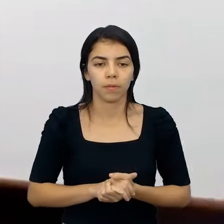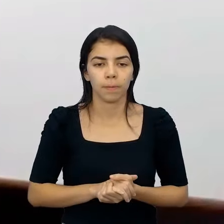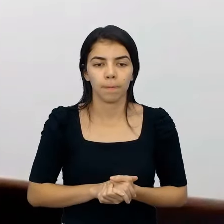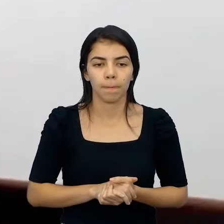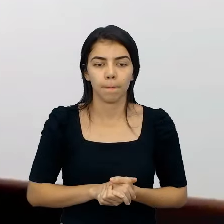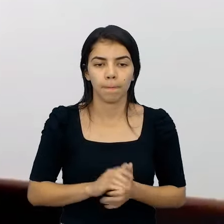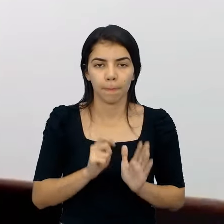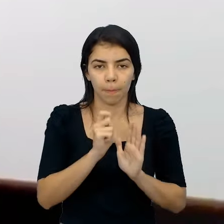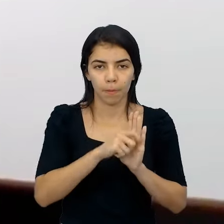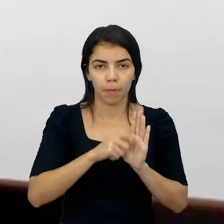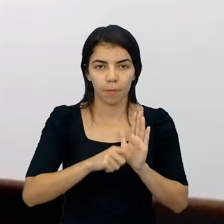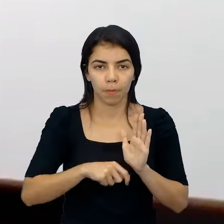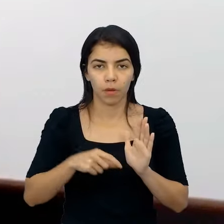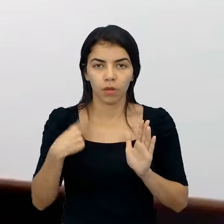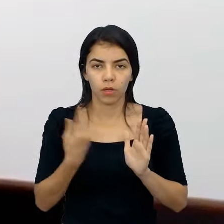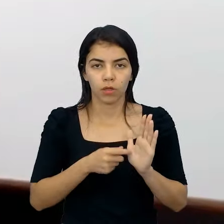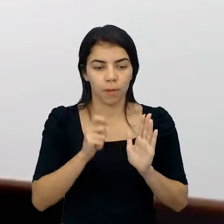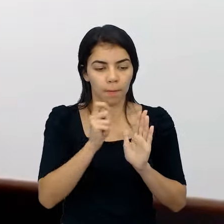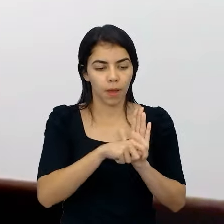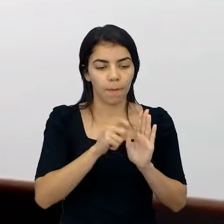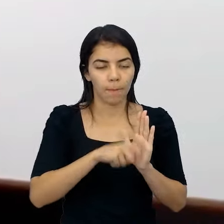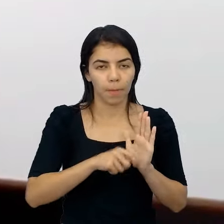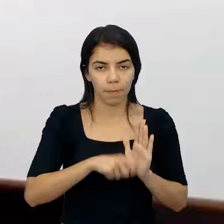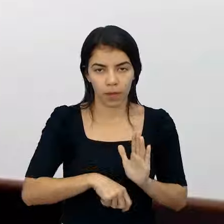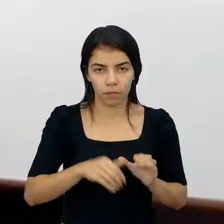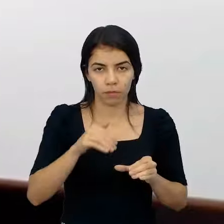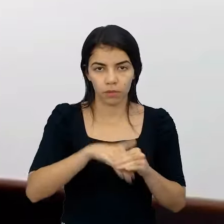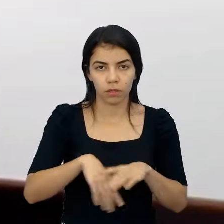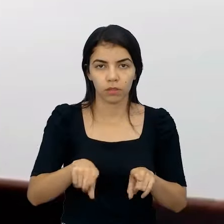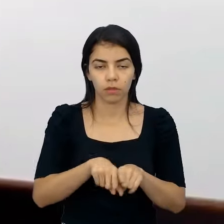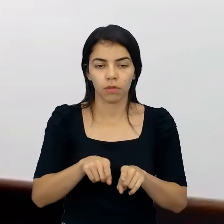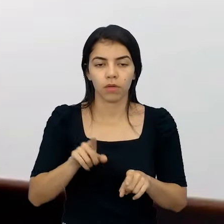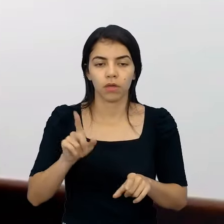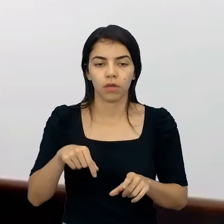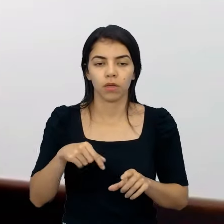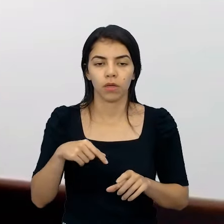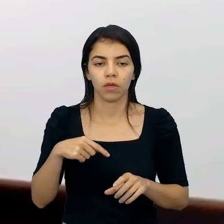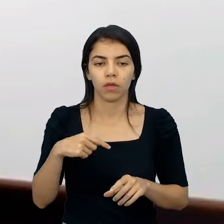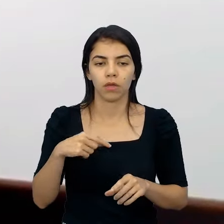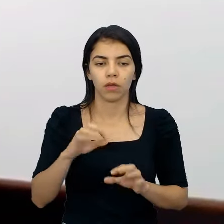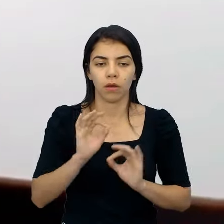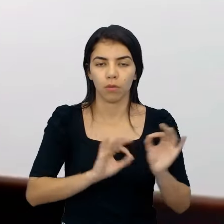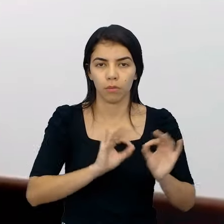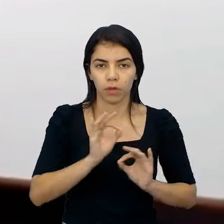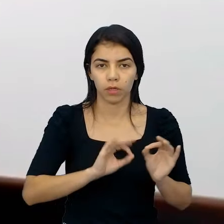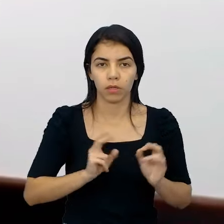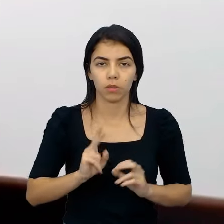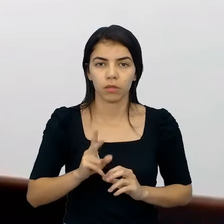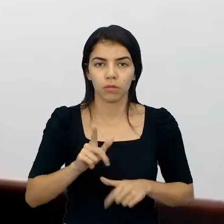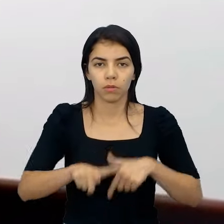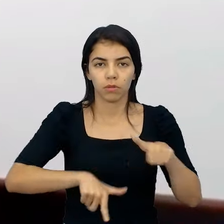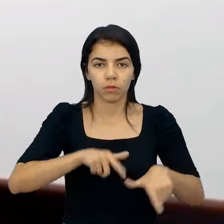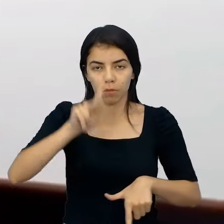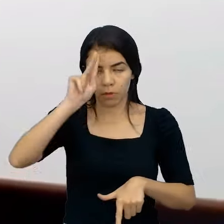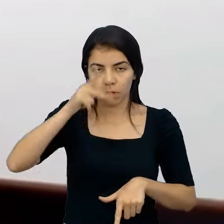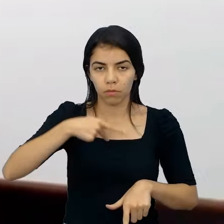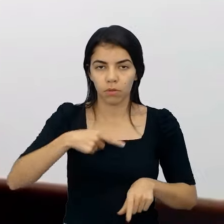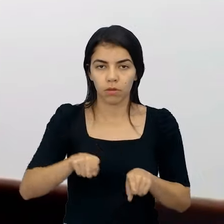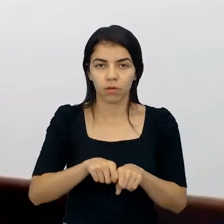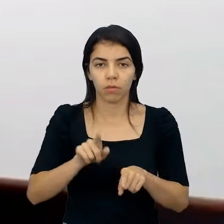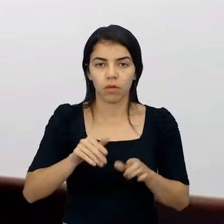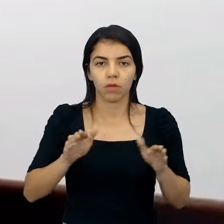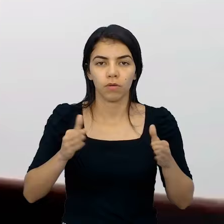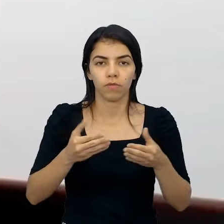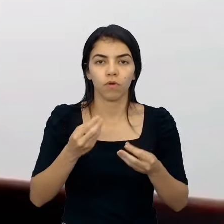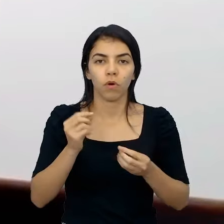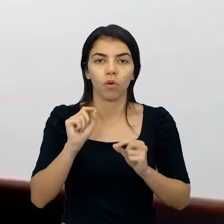essas rubricas, né, que nós vamos colocando nesses roteiros, eu tenho maior organização do meu trabalho, né? E eu tenho um foco